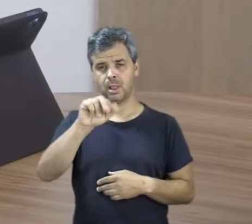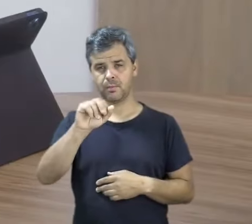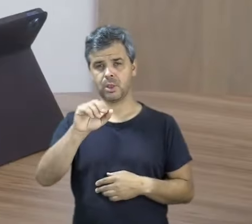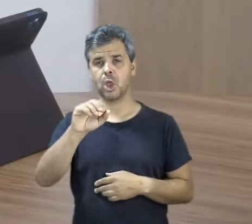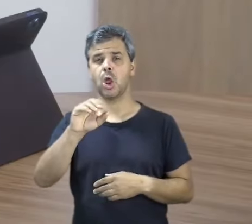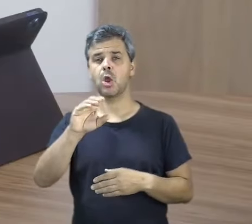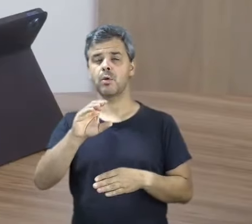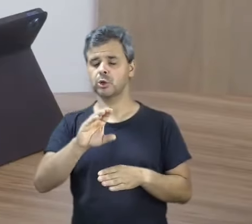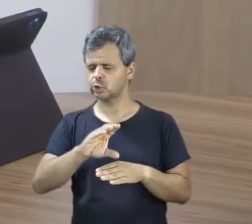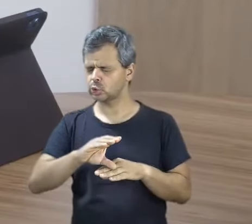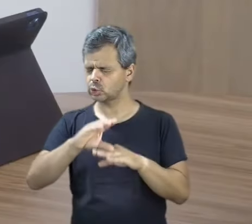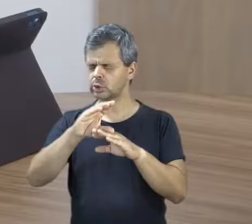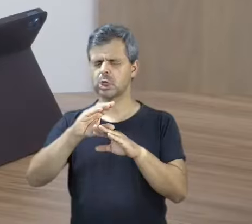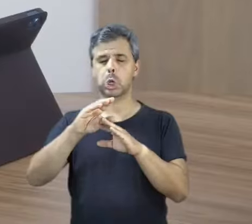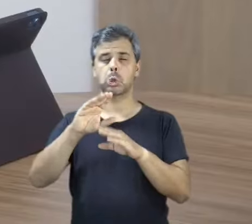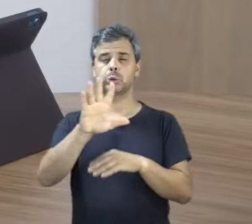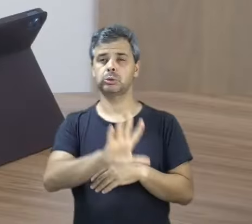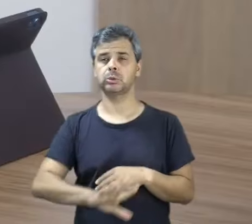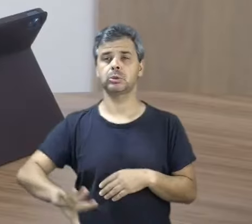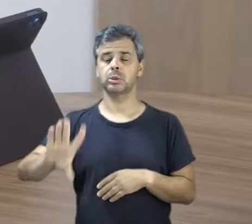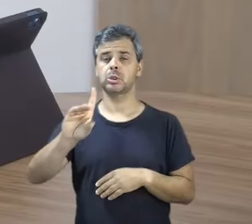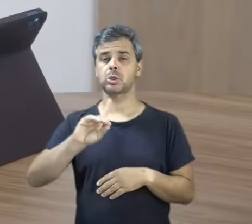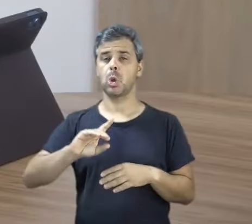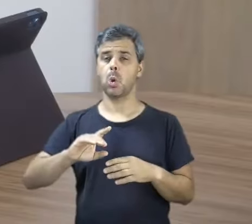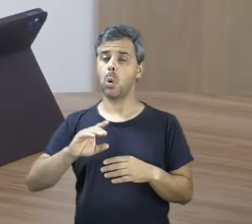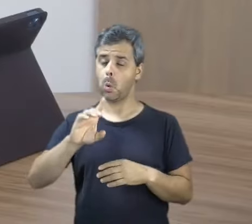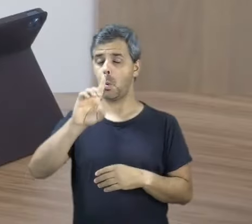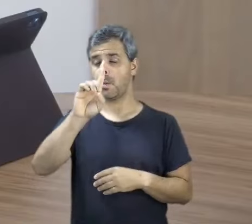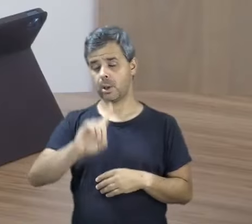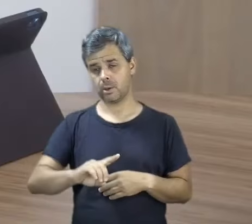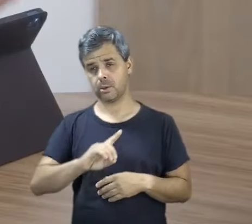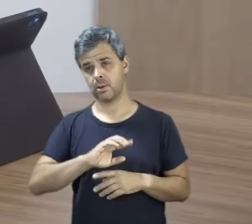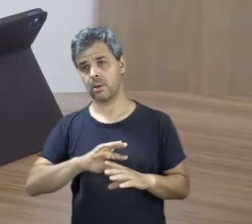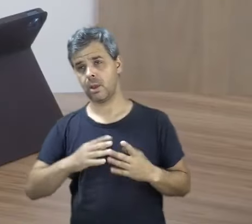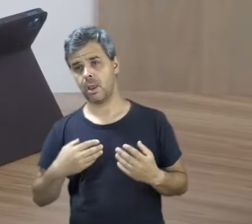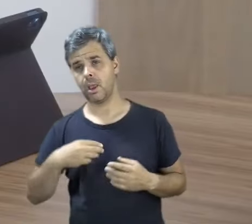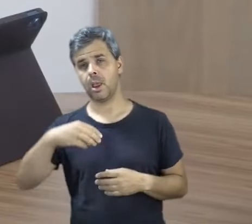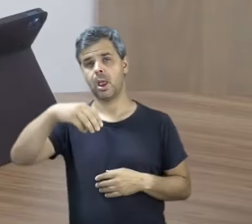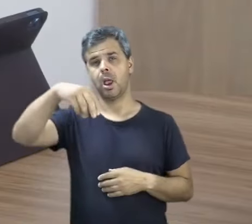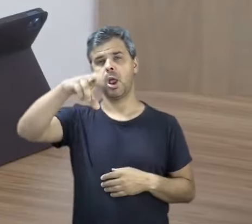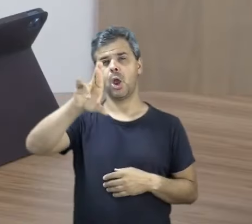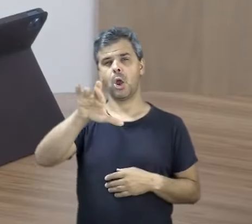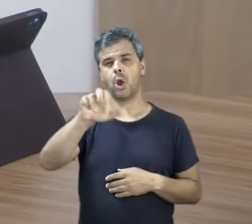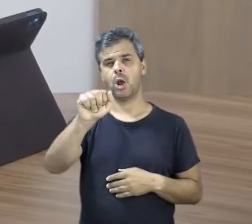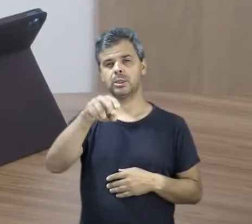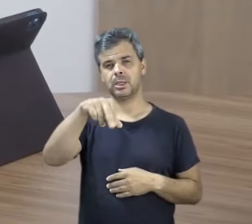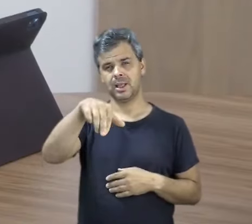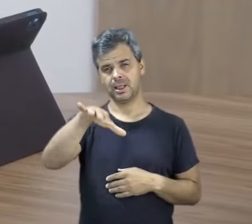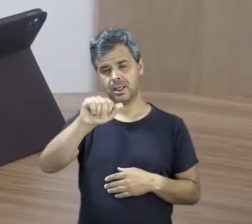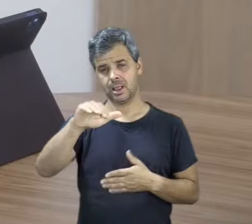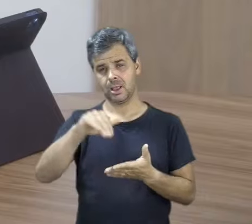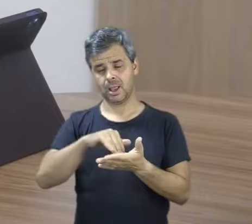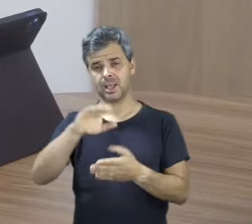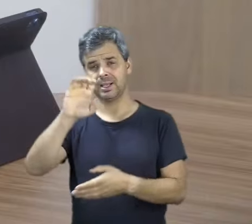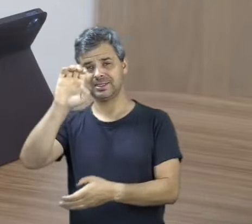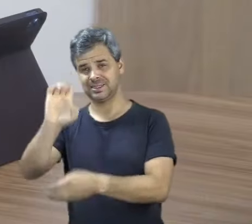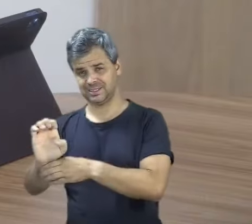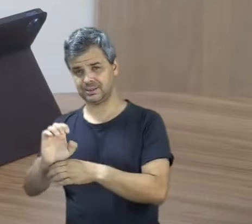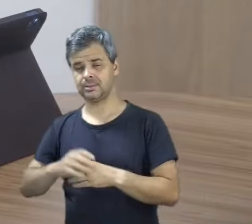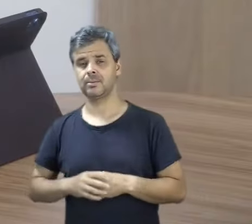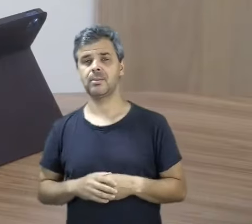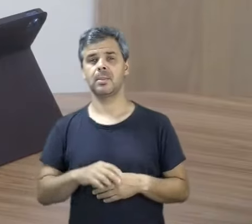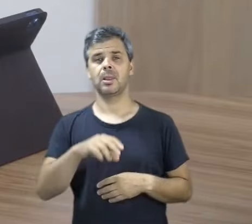conselheiros nacionais que são dirigentes petistas também, a exemplo de Rosa Negra, que é secretária estadual,